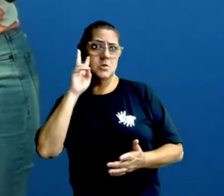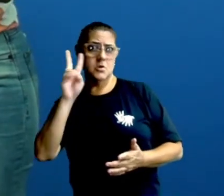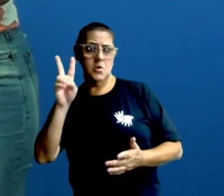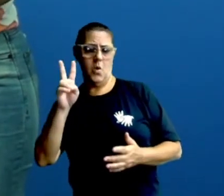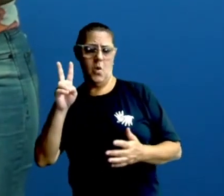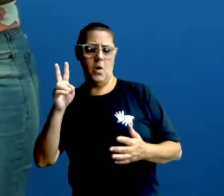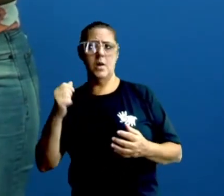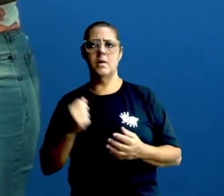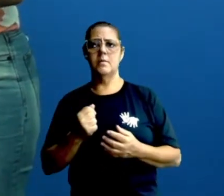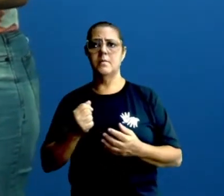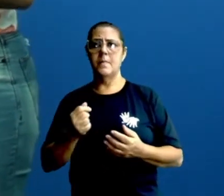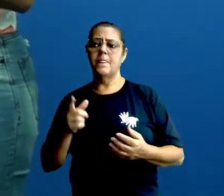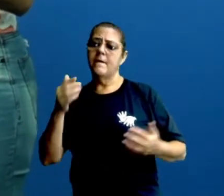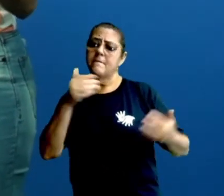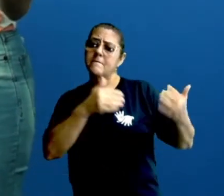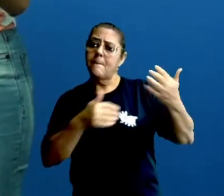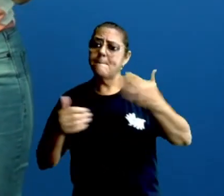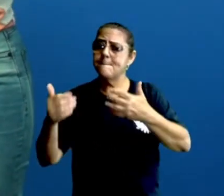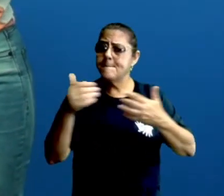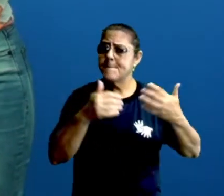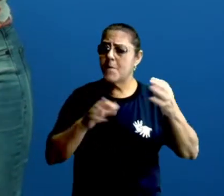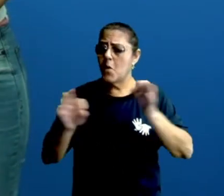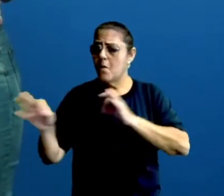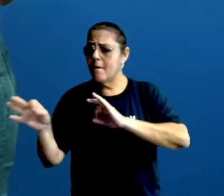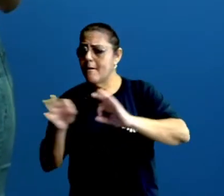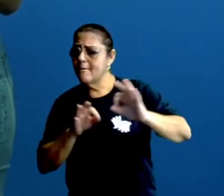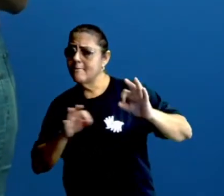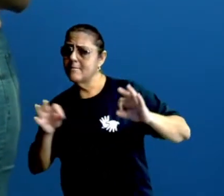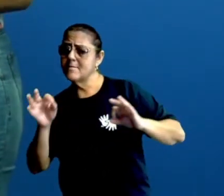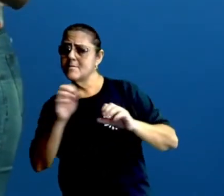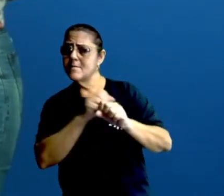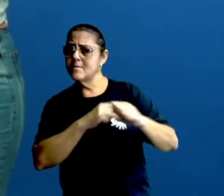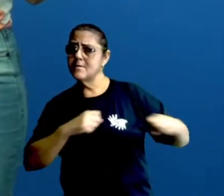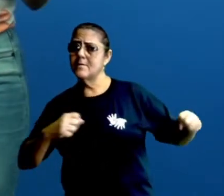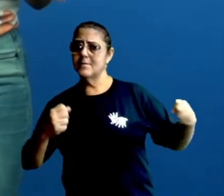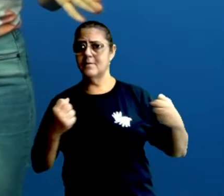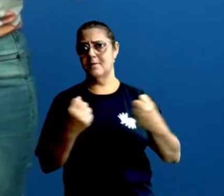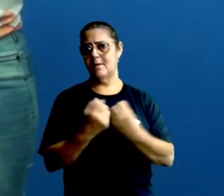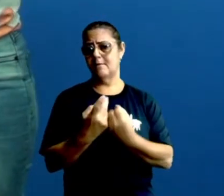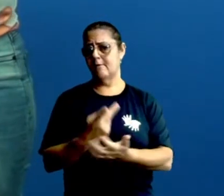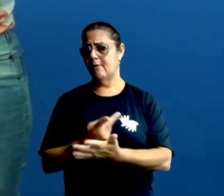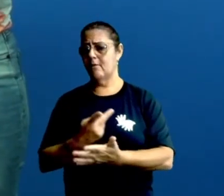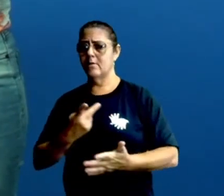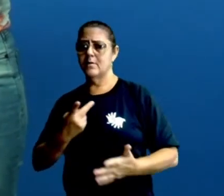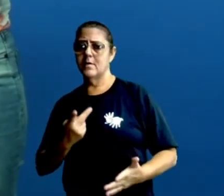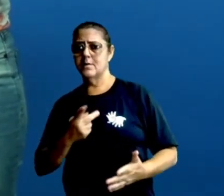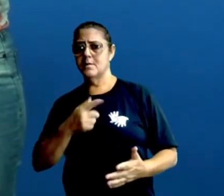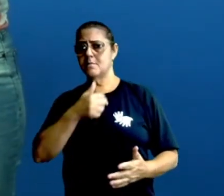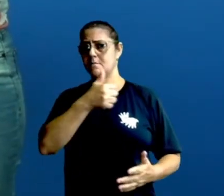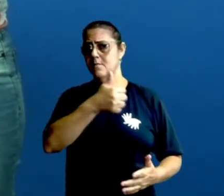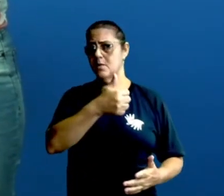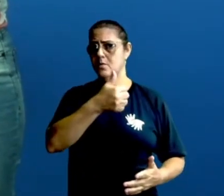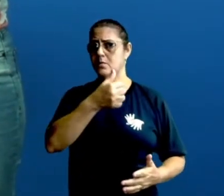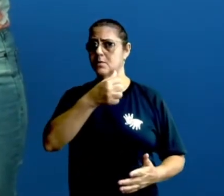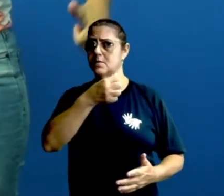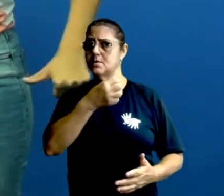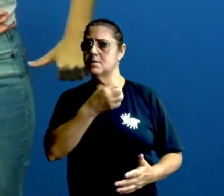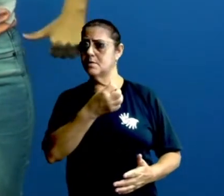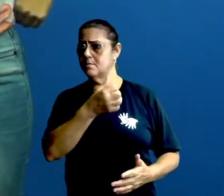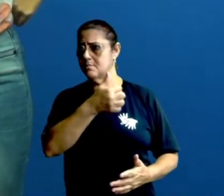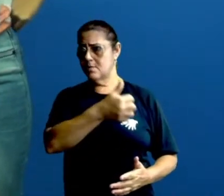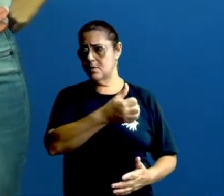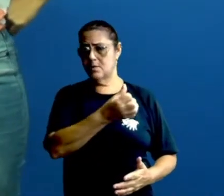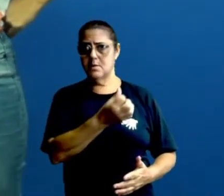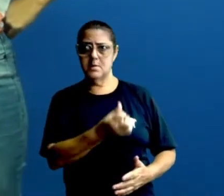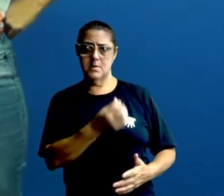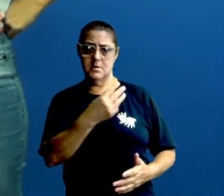vai movimentar toda essa organização social. Porque o que acontece? De 1630